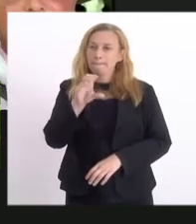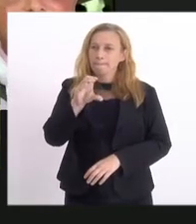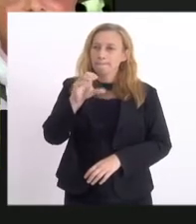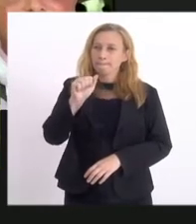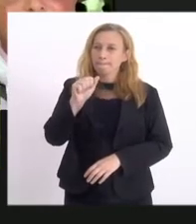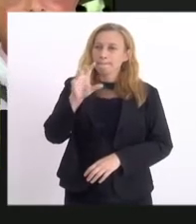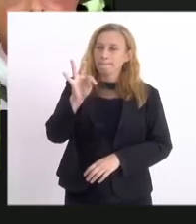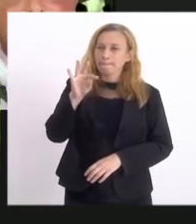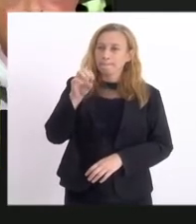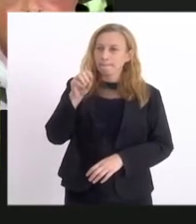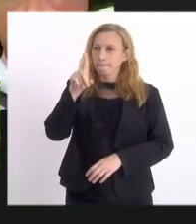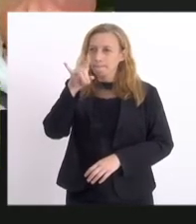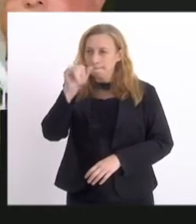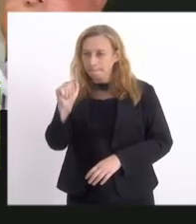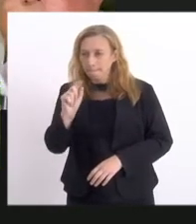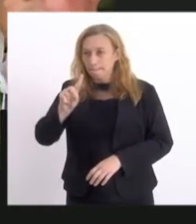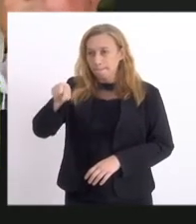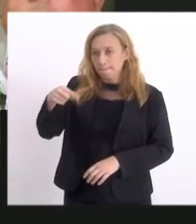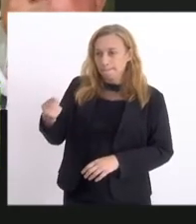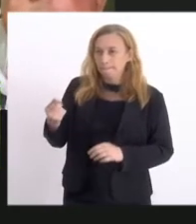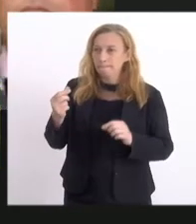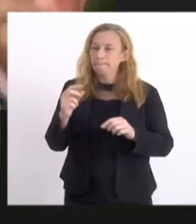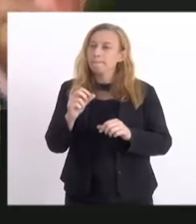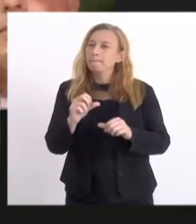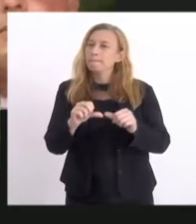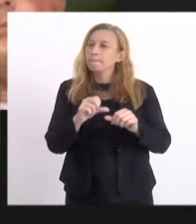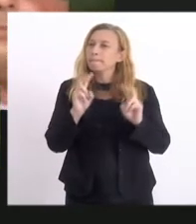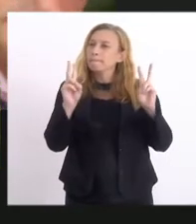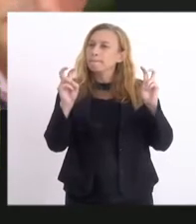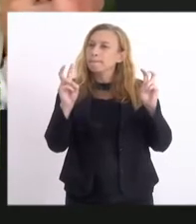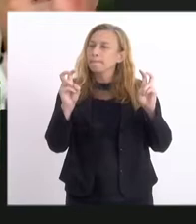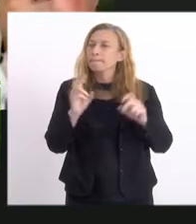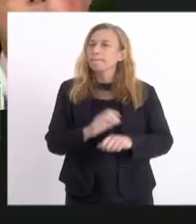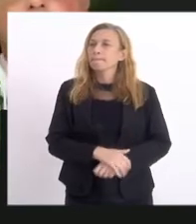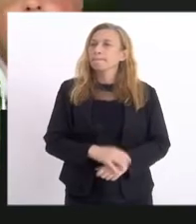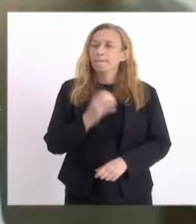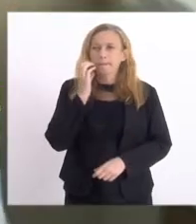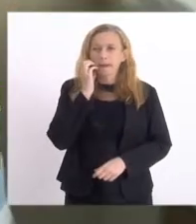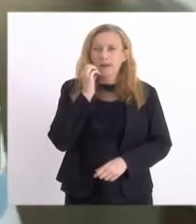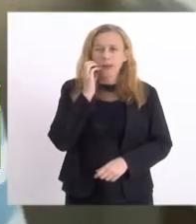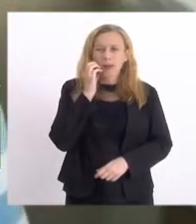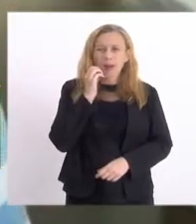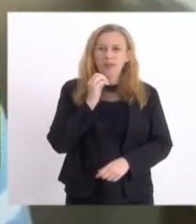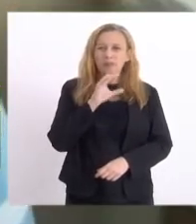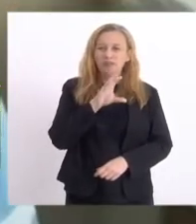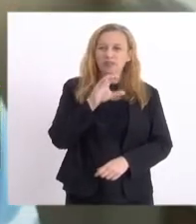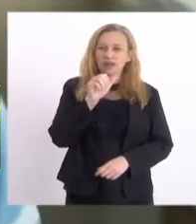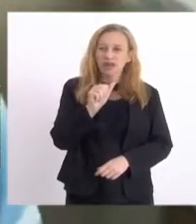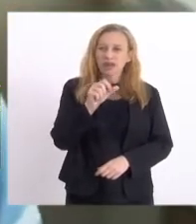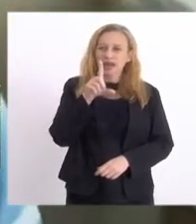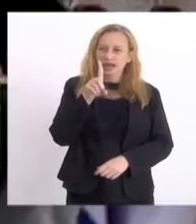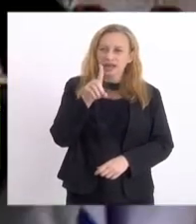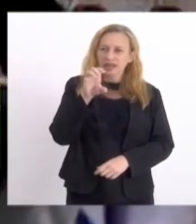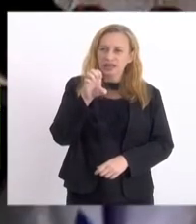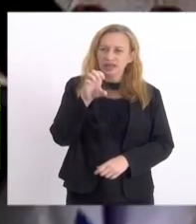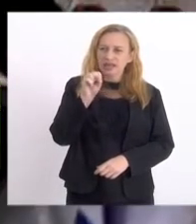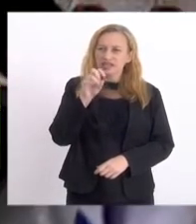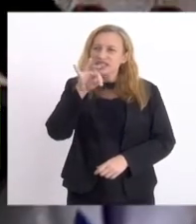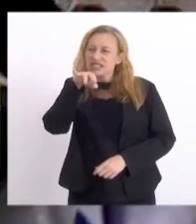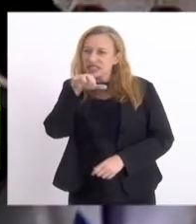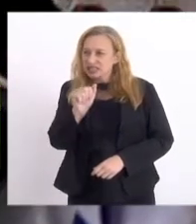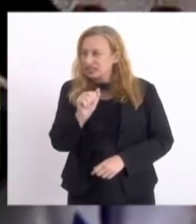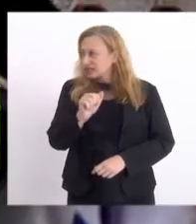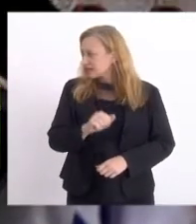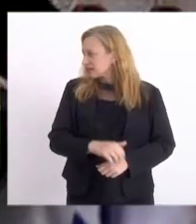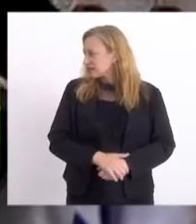Exato. Há outra versão, né? Por exemplo, a versão kardecista. Exato,